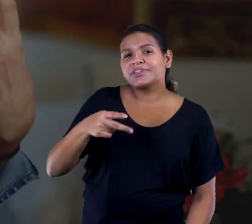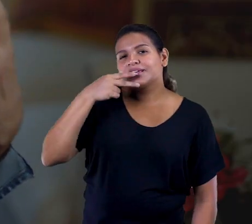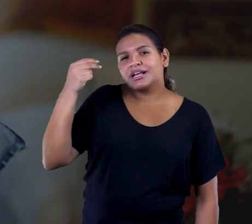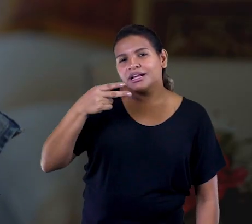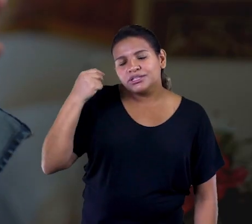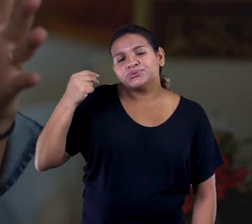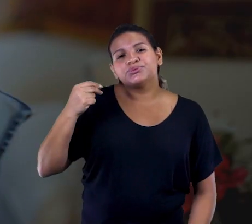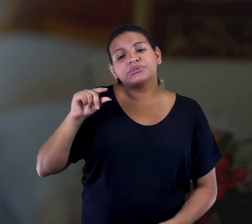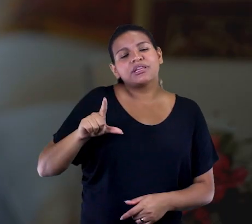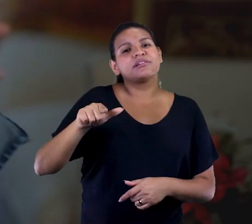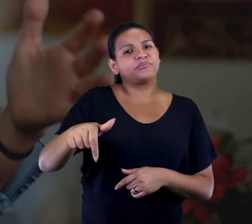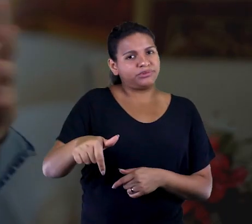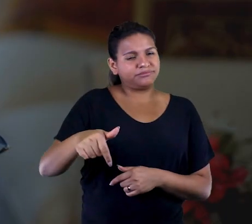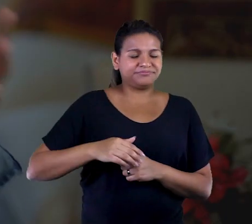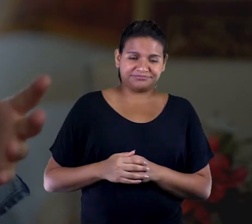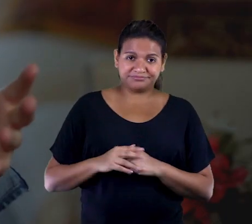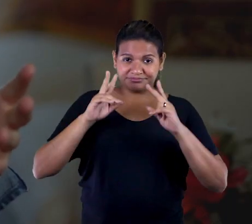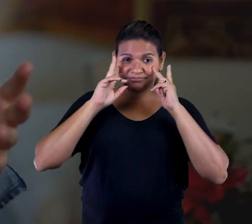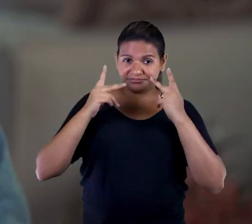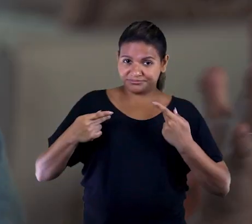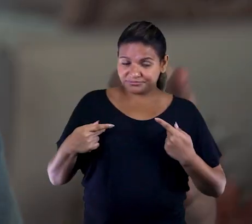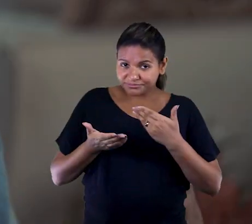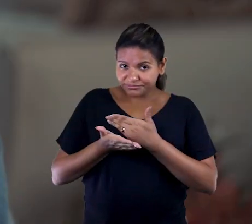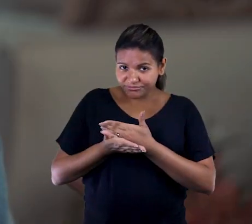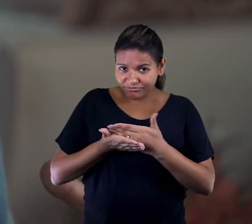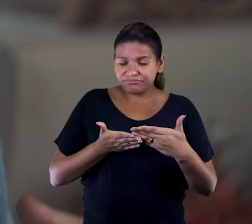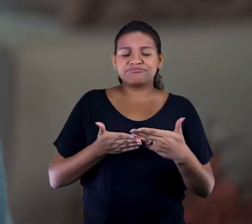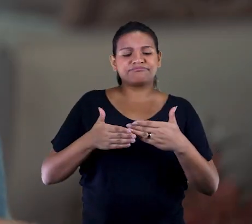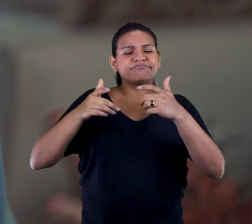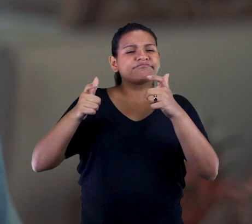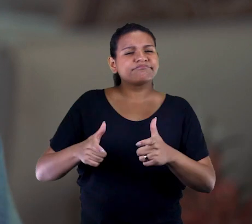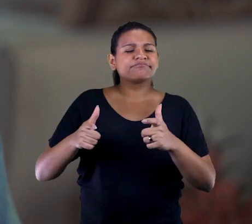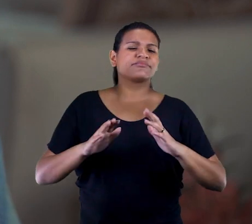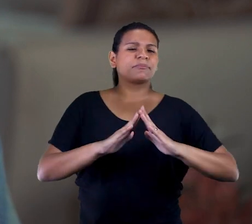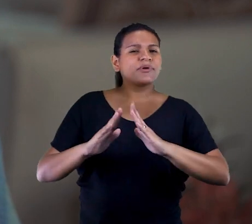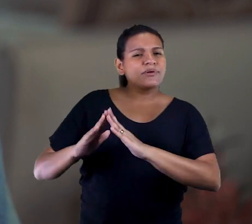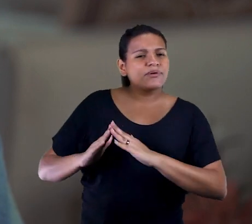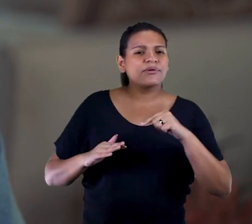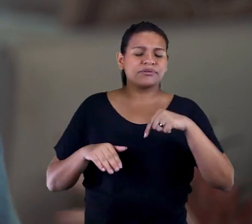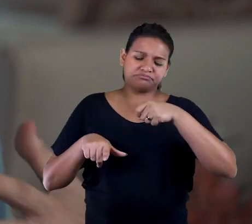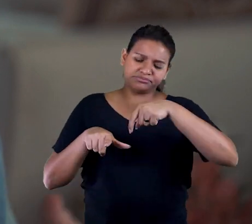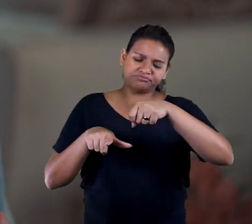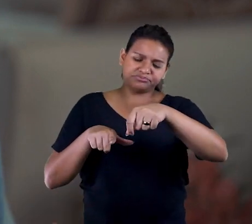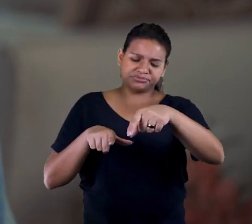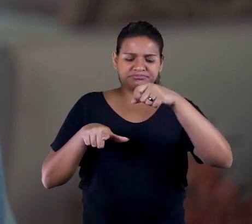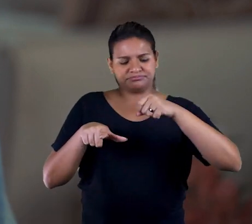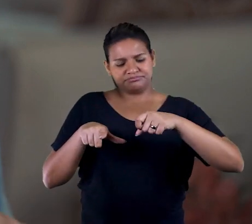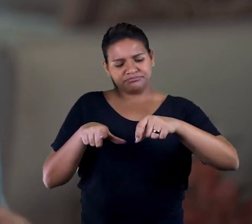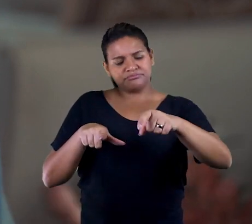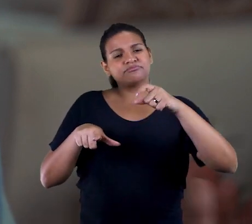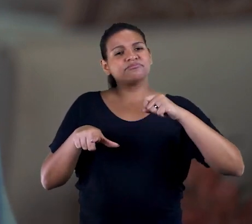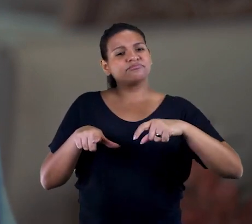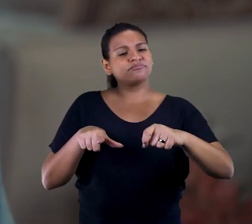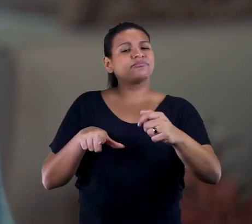humanos começaram a fazer seus assentamentos, começaram a estocar grãos por conta da agricultura, teve todo esse processo de